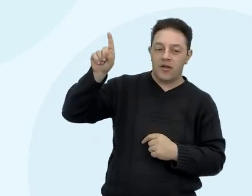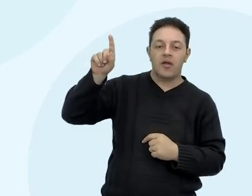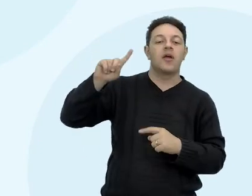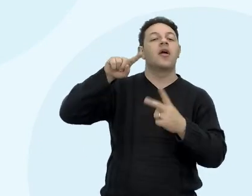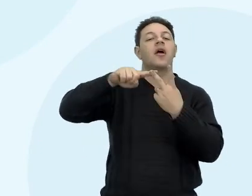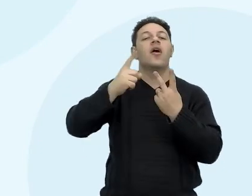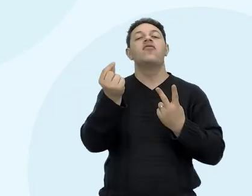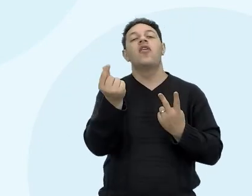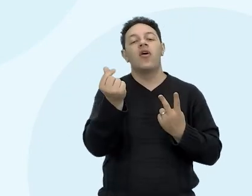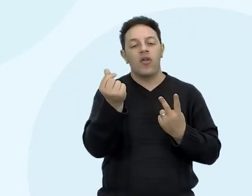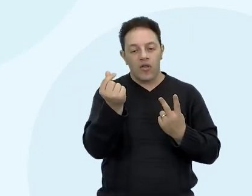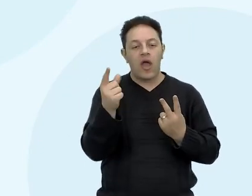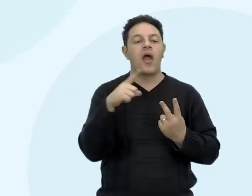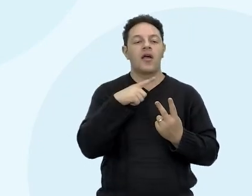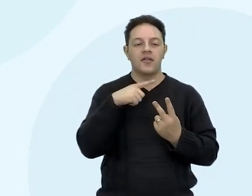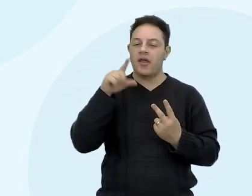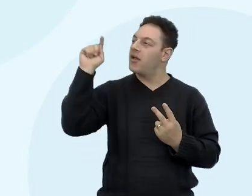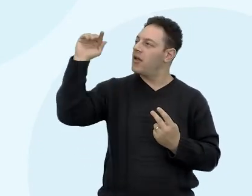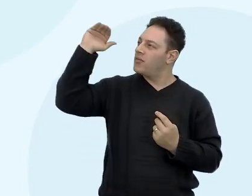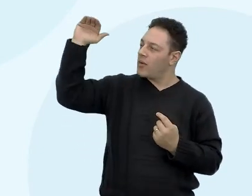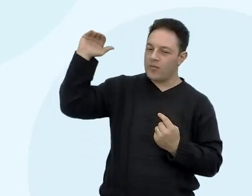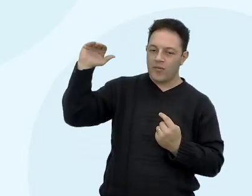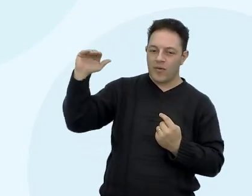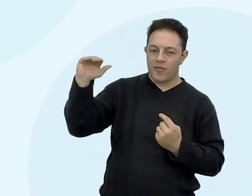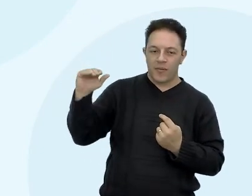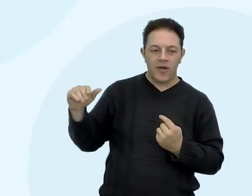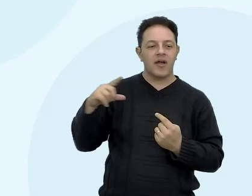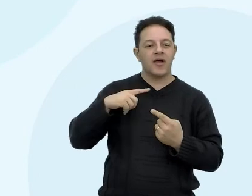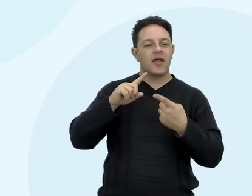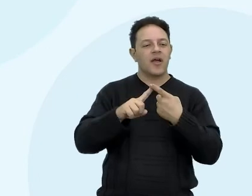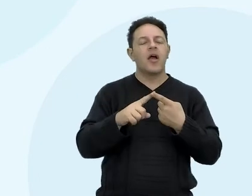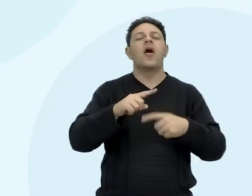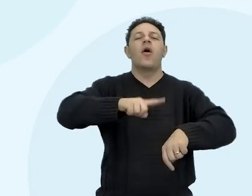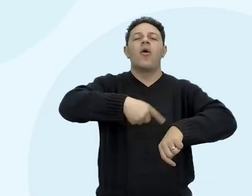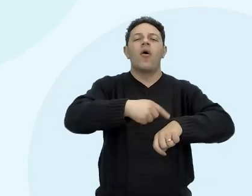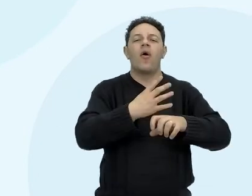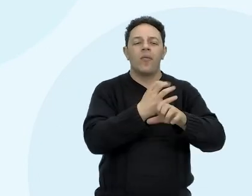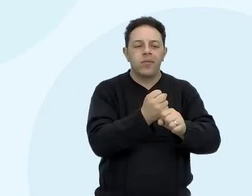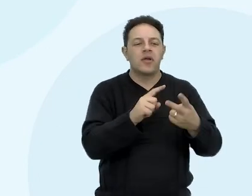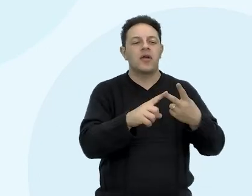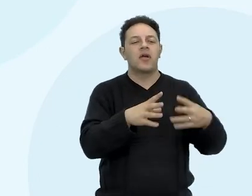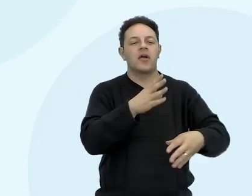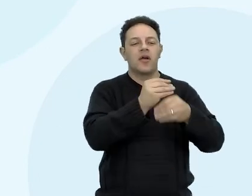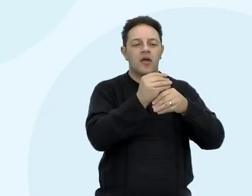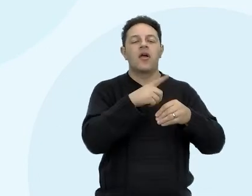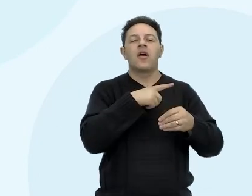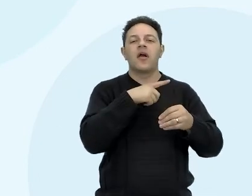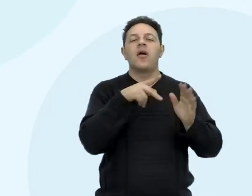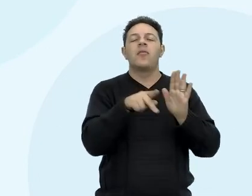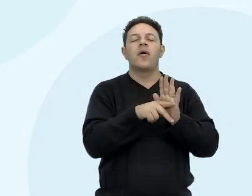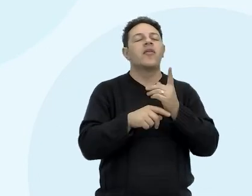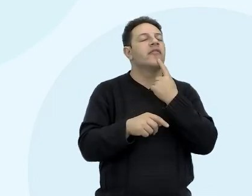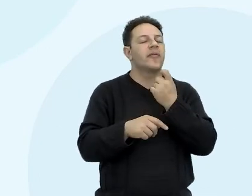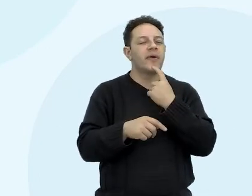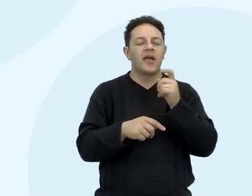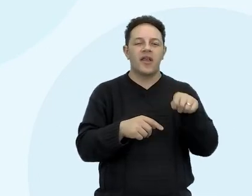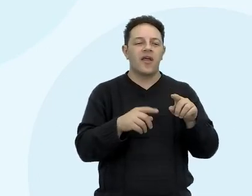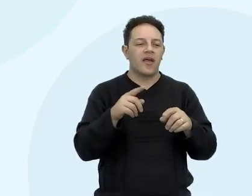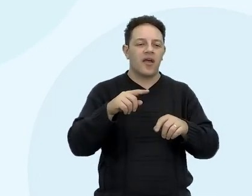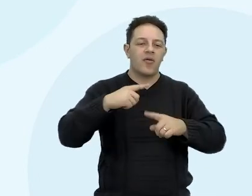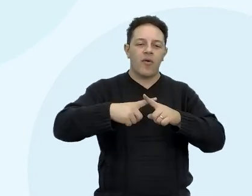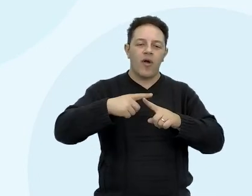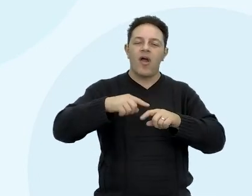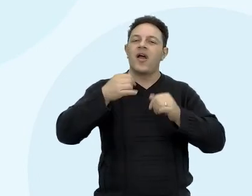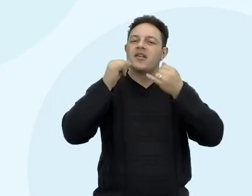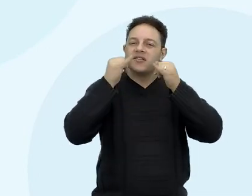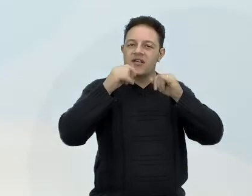a gente tem o consumo, né, o TE, o adicional da bandeira vermelha, porque a conta de consumo de